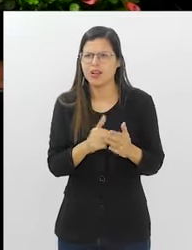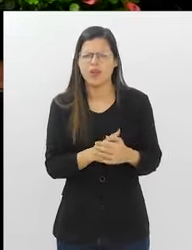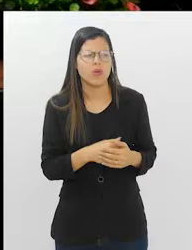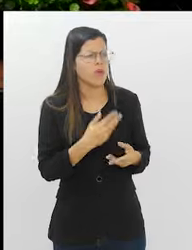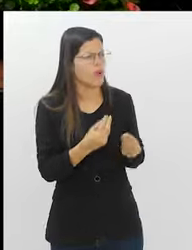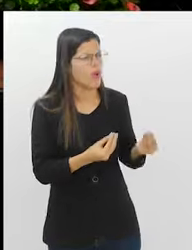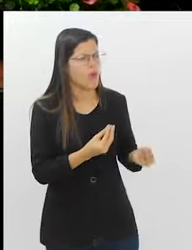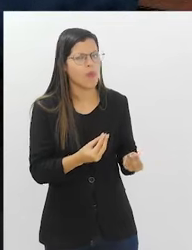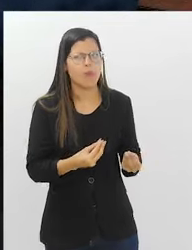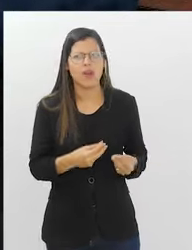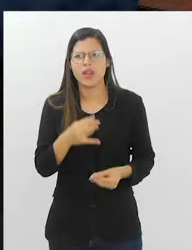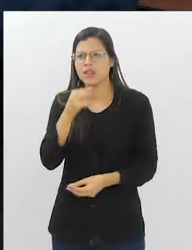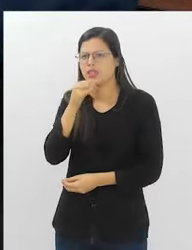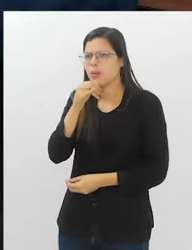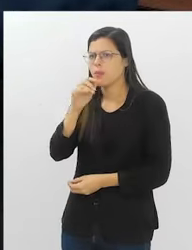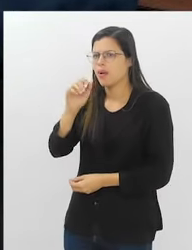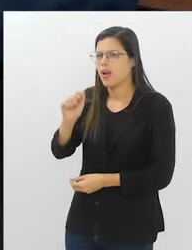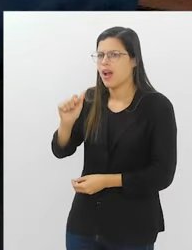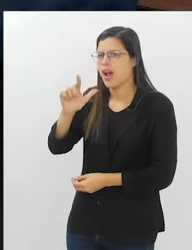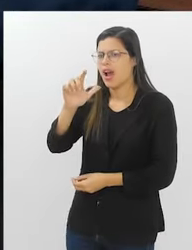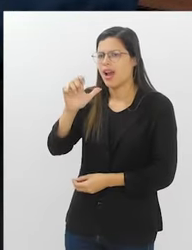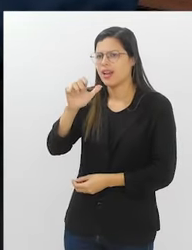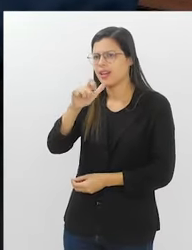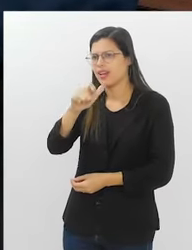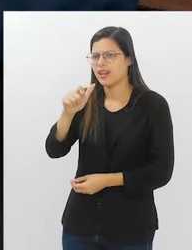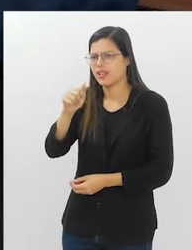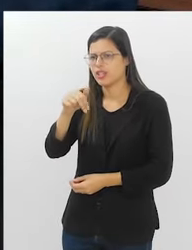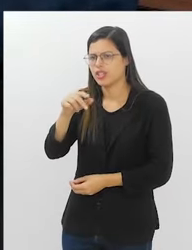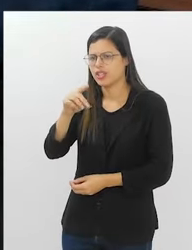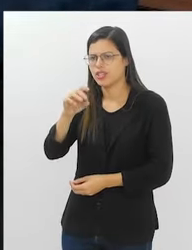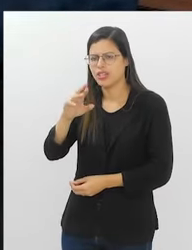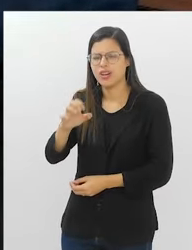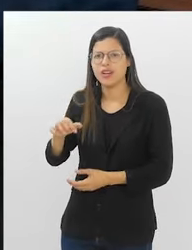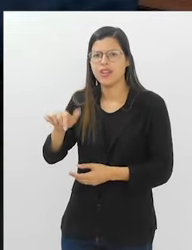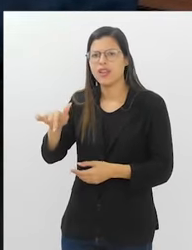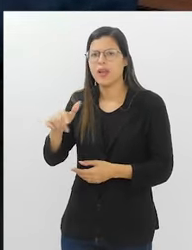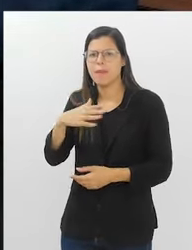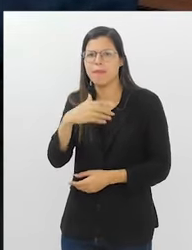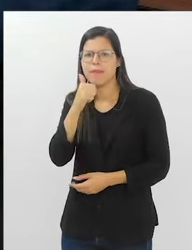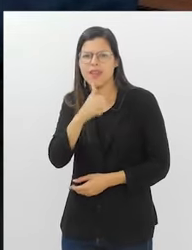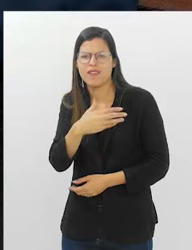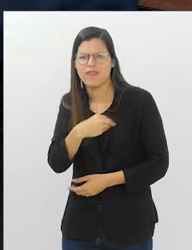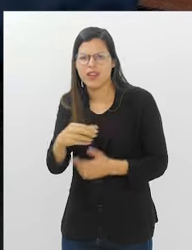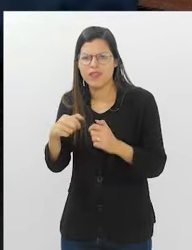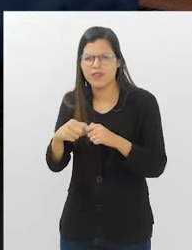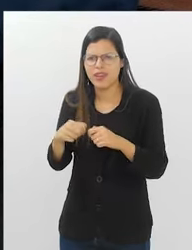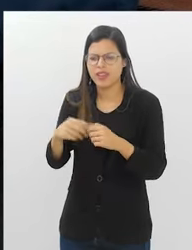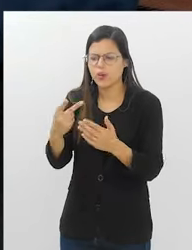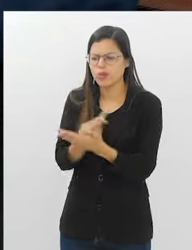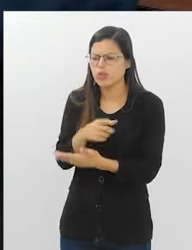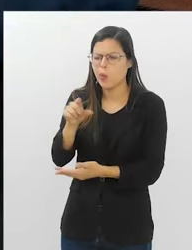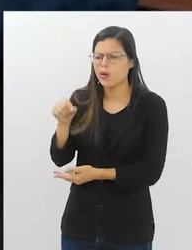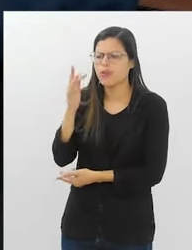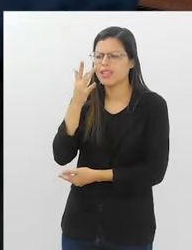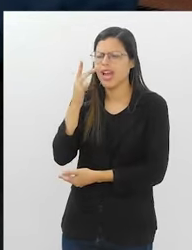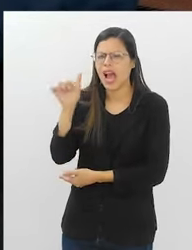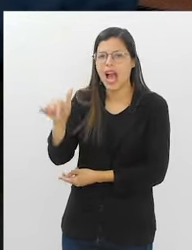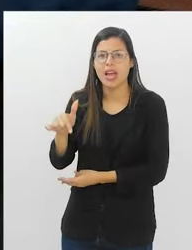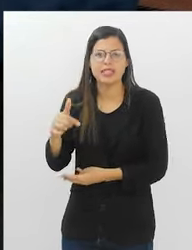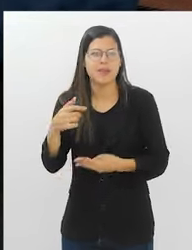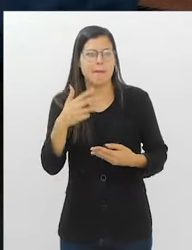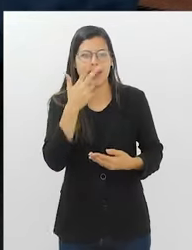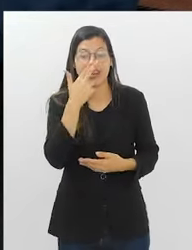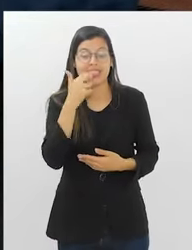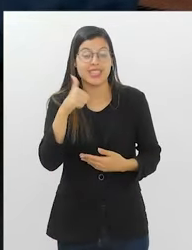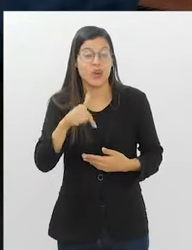assim? Tipo assim, Alexandre, minha filha fez isso, aconteceu aquilo, o que você acha disso, né? Como eu tivesse que dar